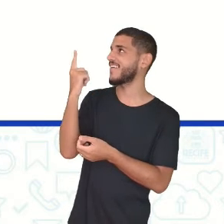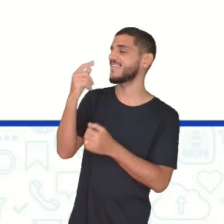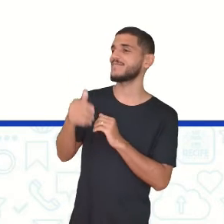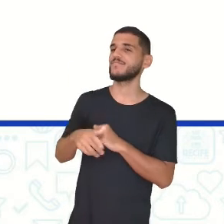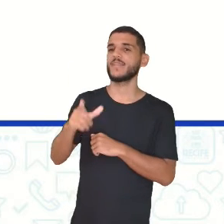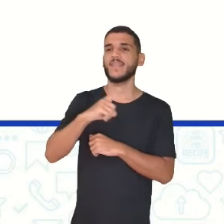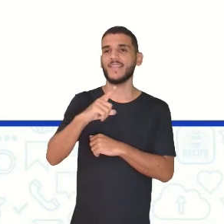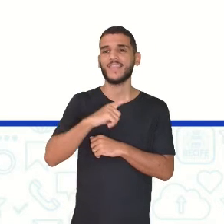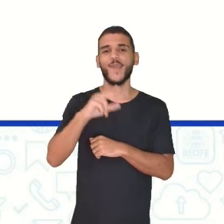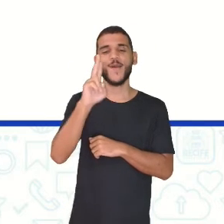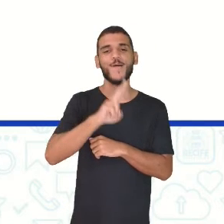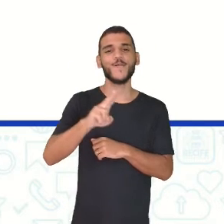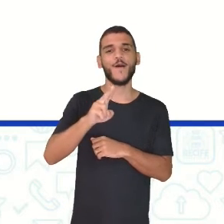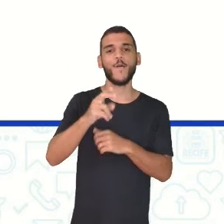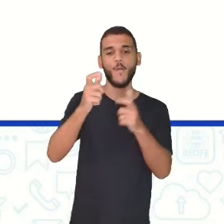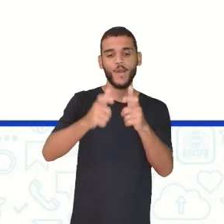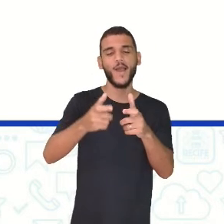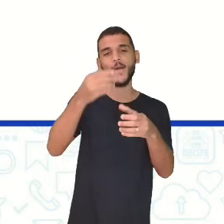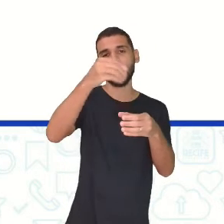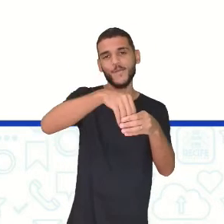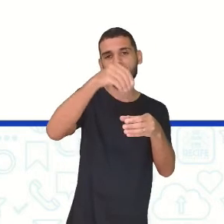um cofrinho, R$